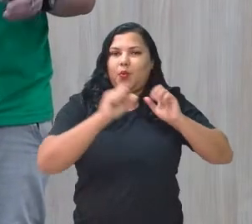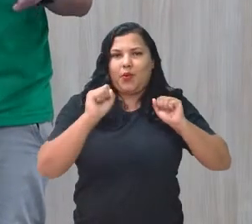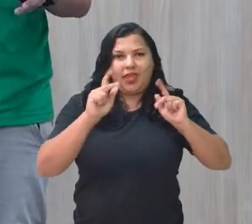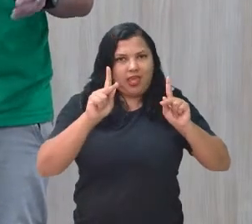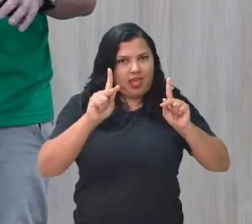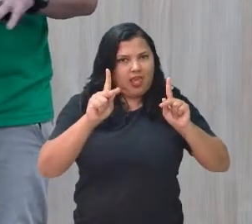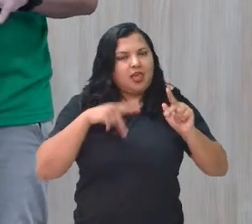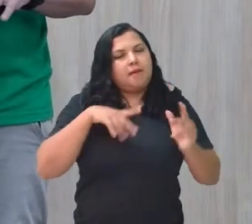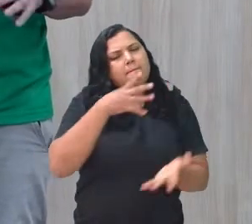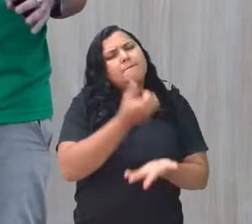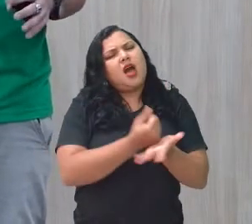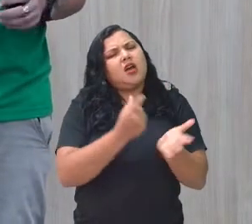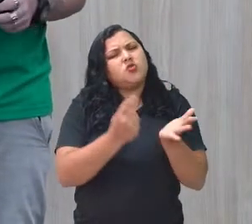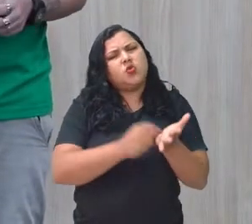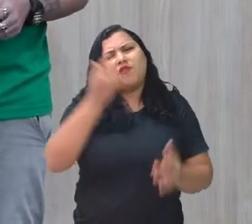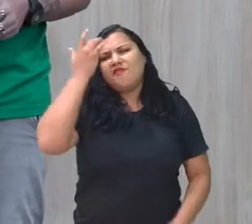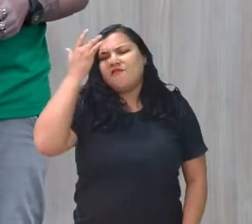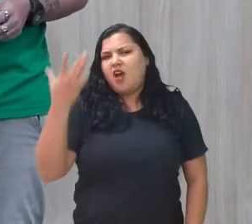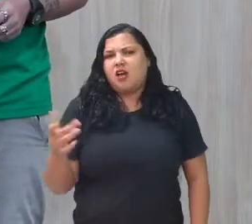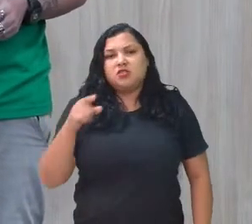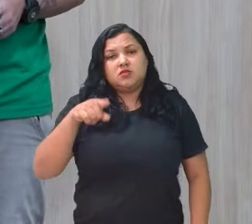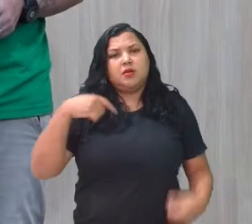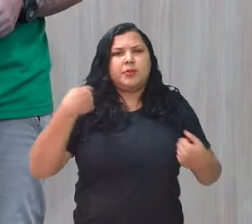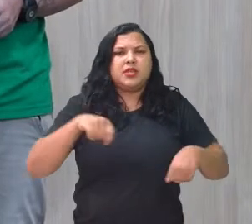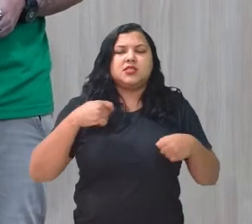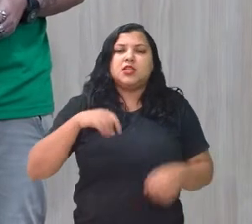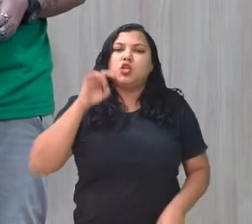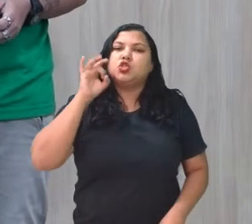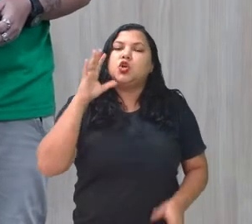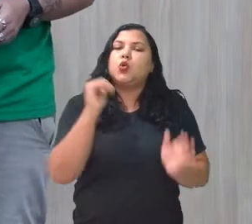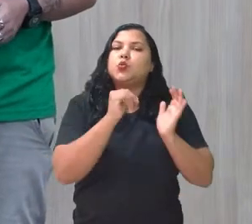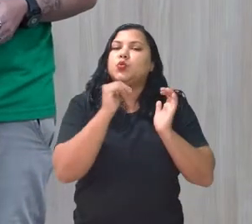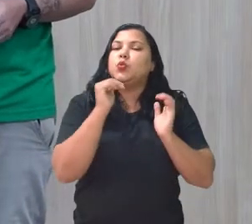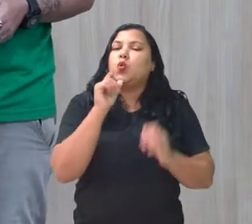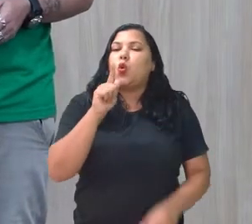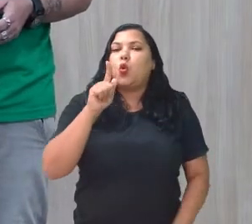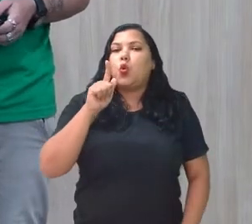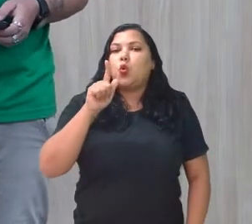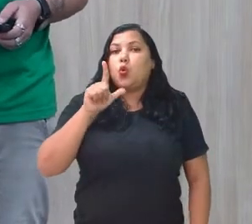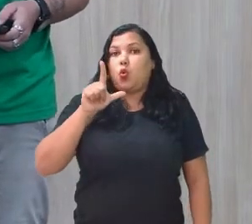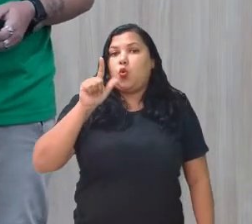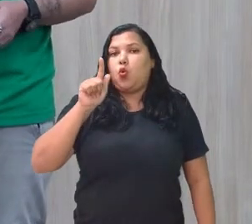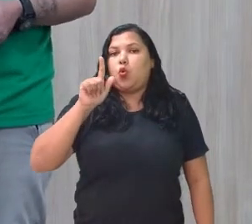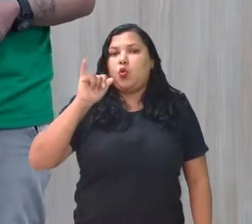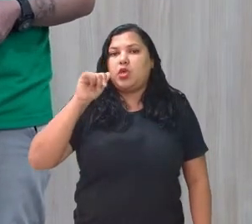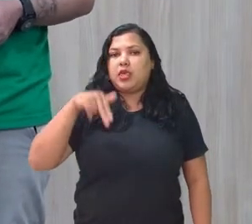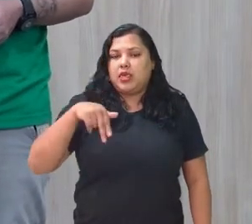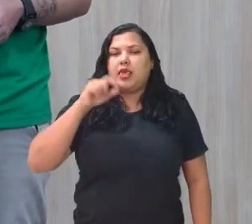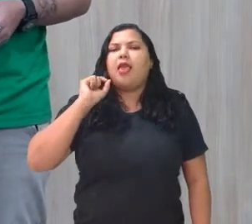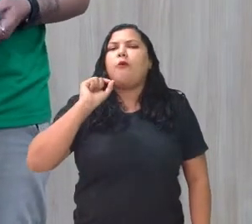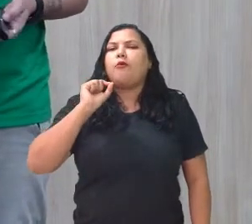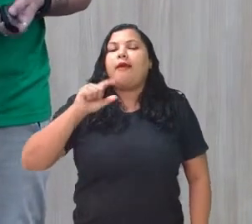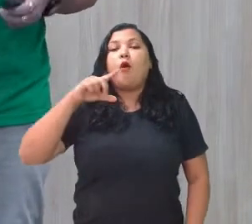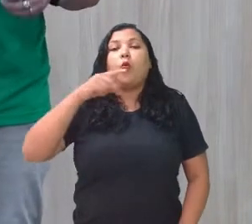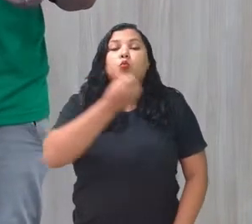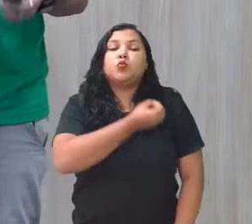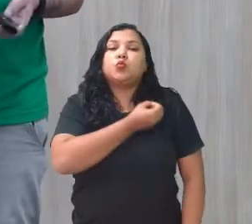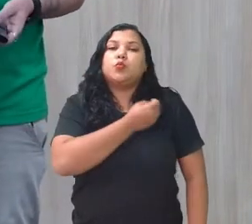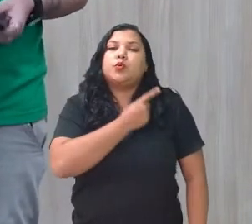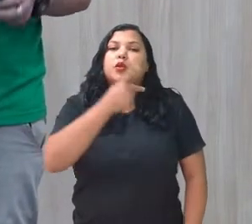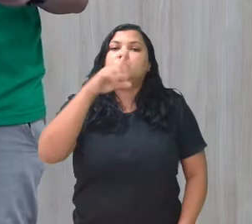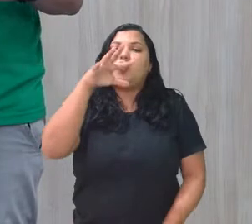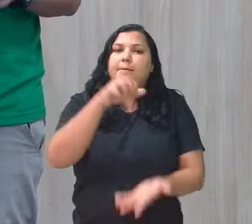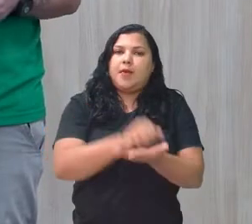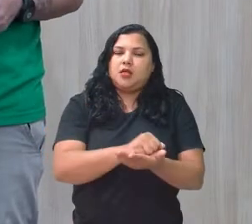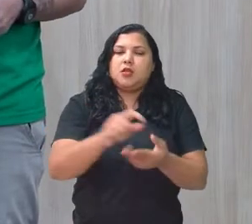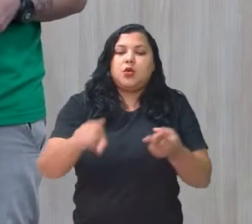celular, instala, é super fácil. Você vai precisar do login e da senha, a gente já falou várias vezes aqui, né? O login é a matrícula e a